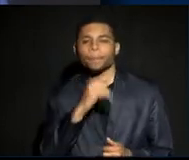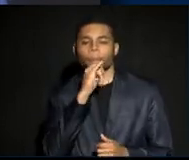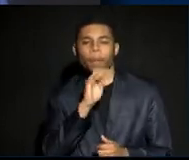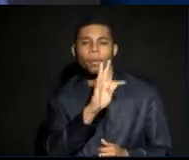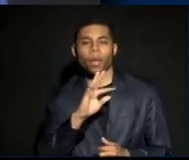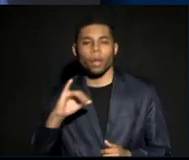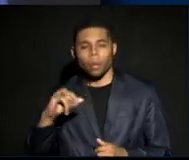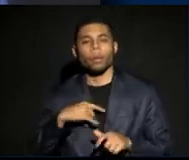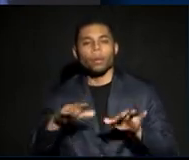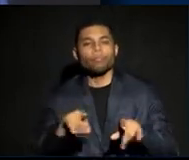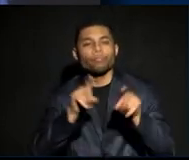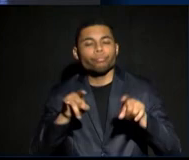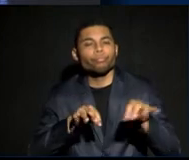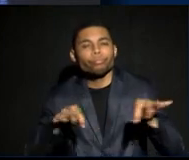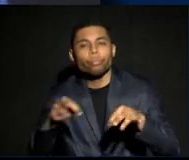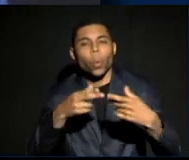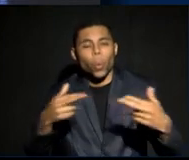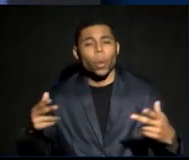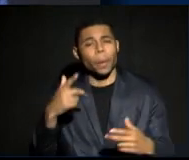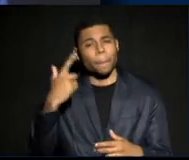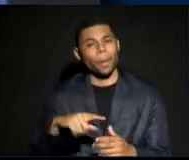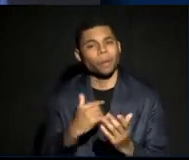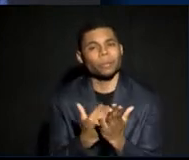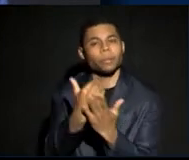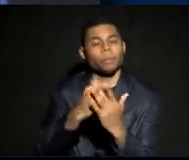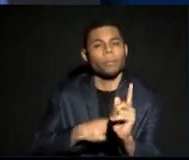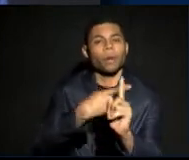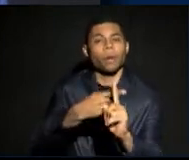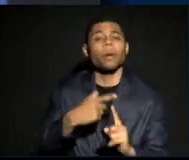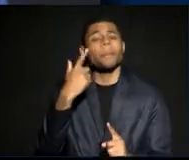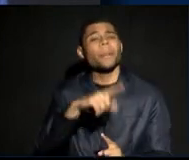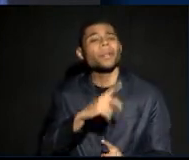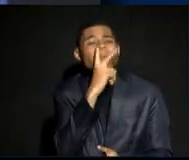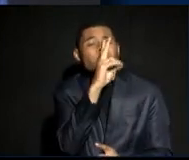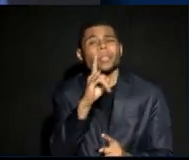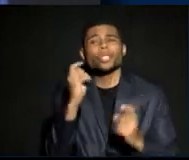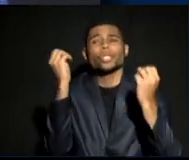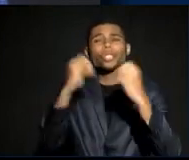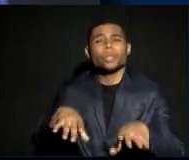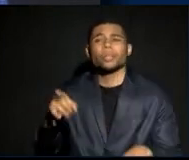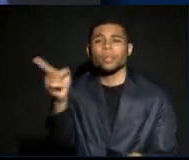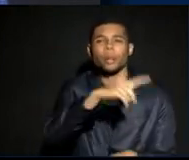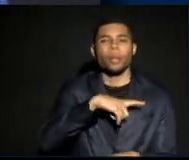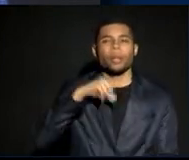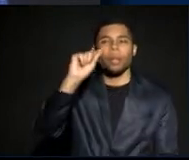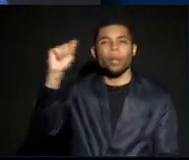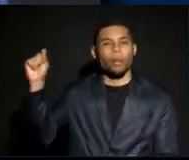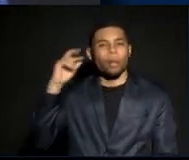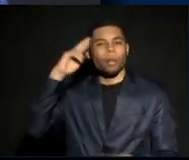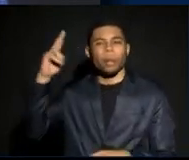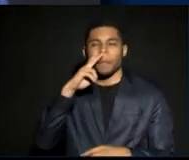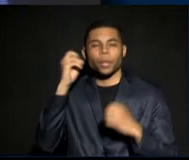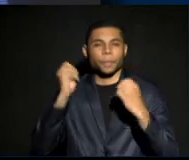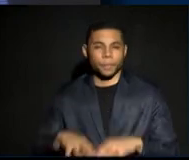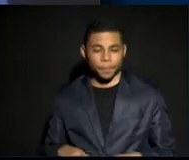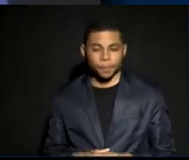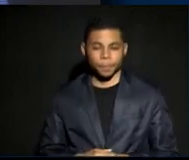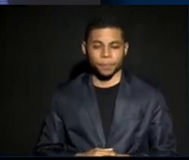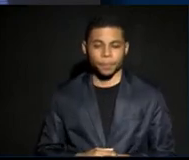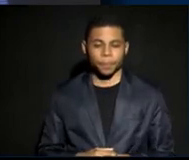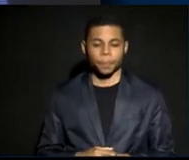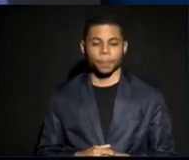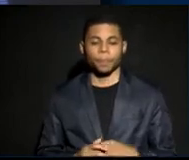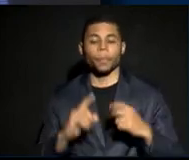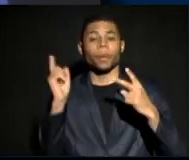their para isso e no final das contas gente tá causando um anos e prejudicando quem normalmente tá na Ponta das cadeias a segunda é alíquota